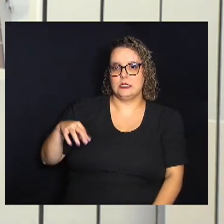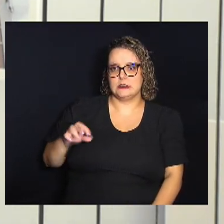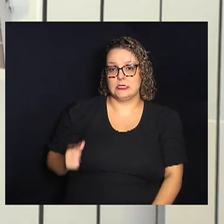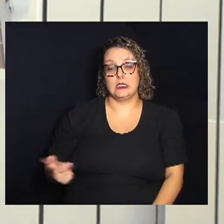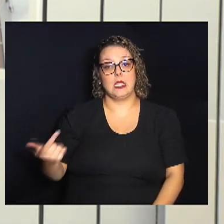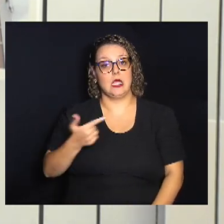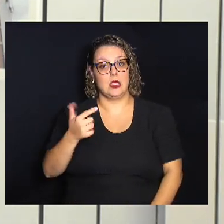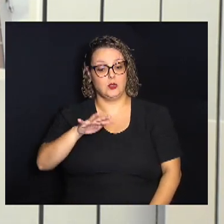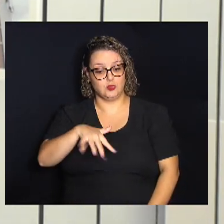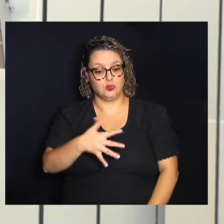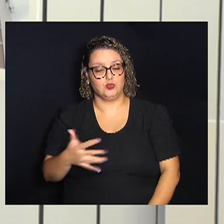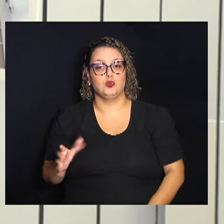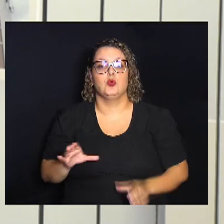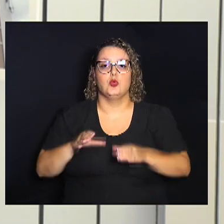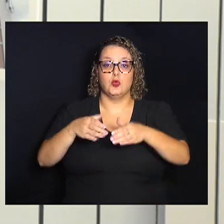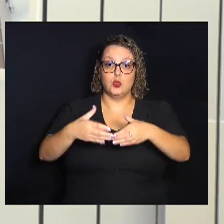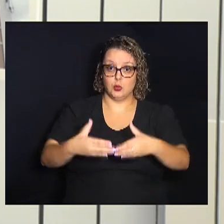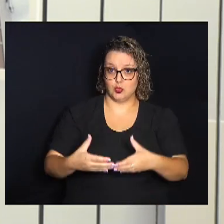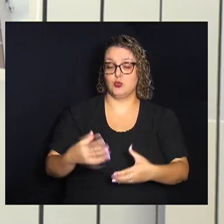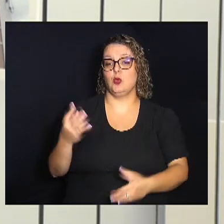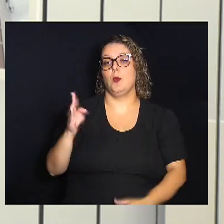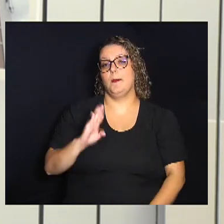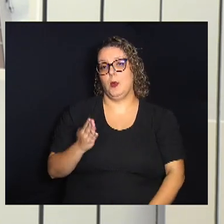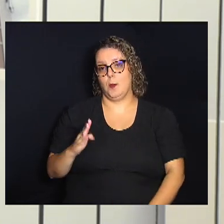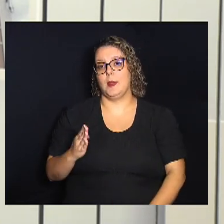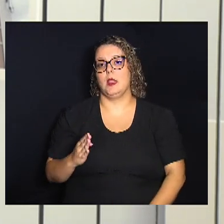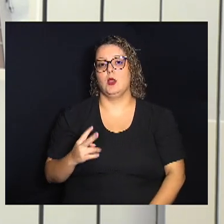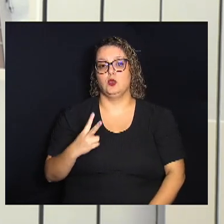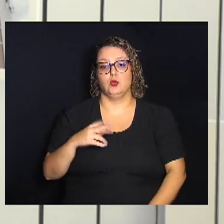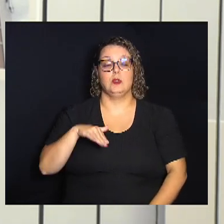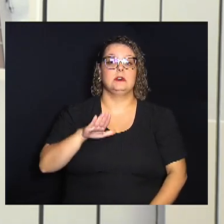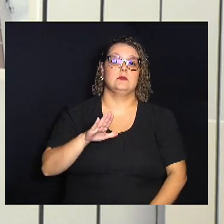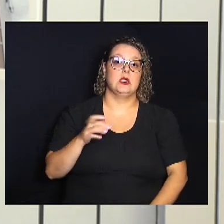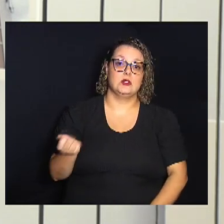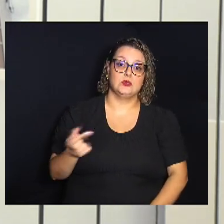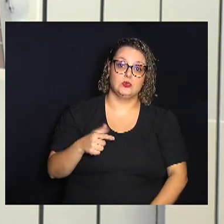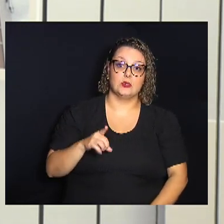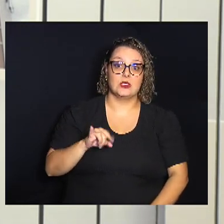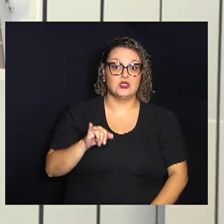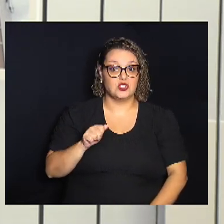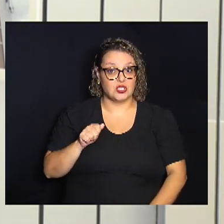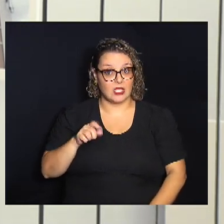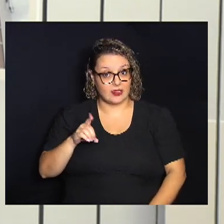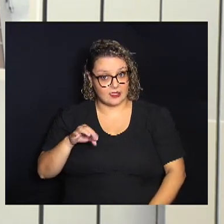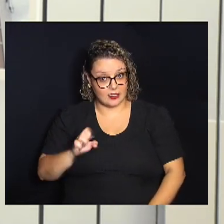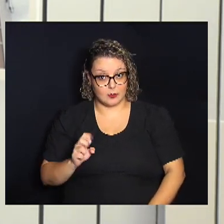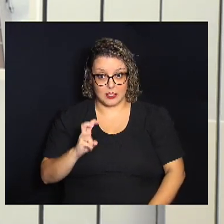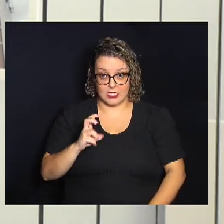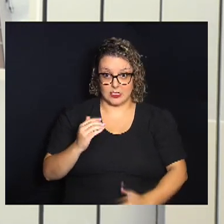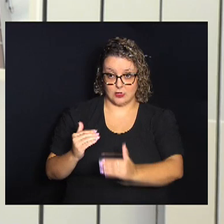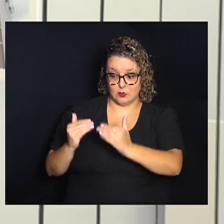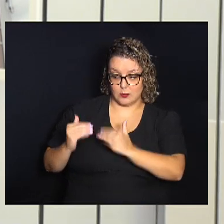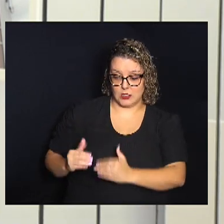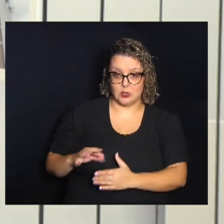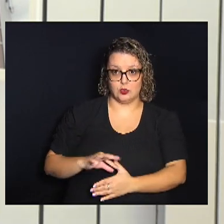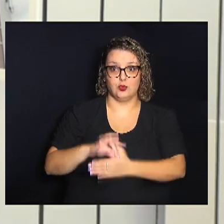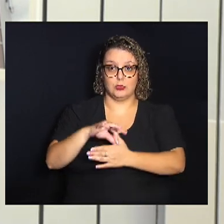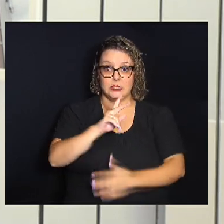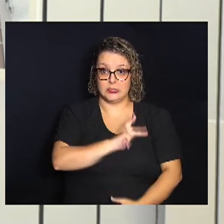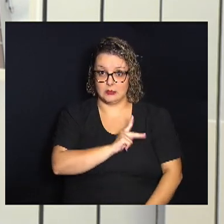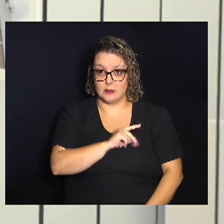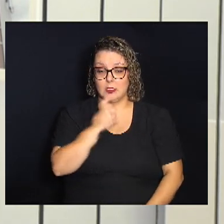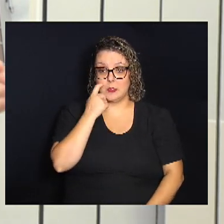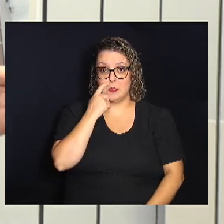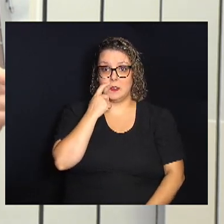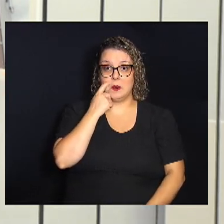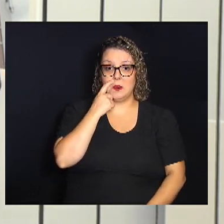do Grupo B com 16 pontos, 2 a mais que a equipe de Diadema e 5 atrás do líder Palmeiras. A Ponte